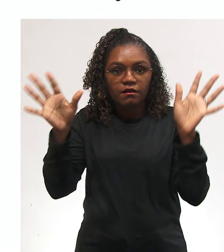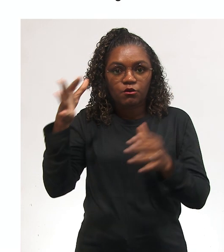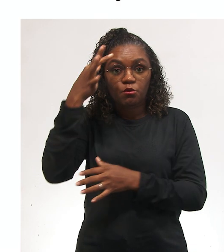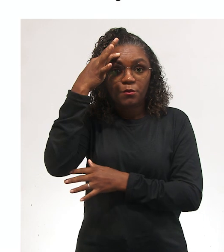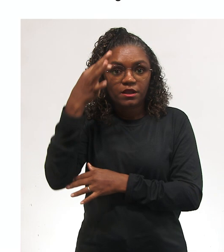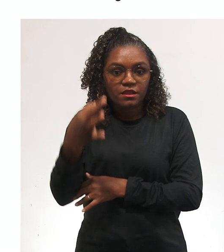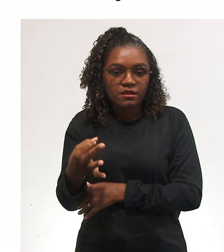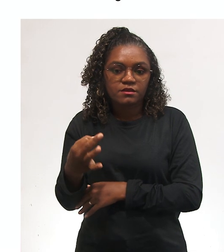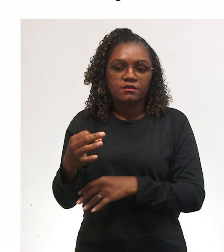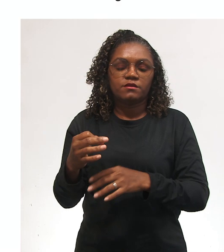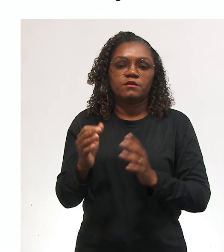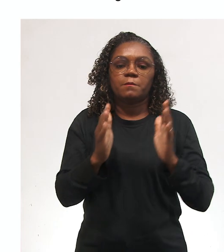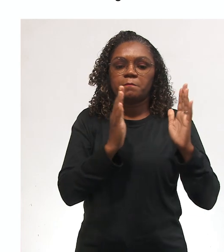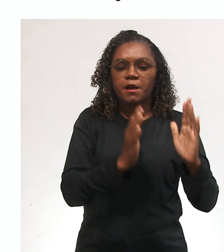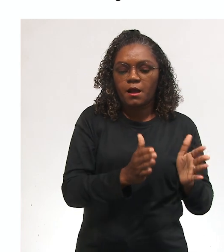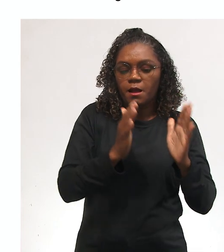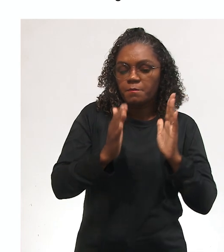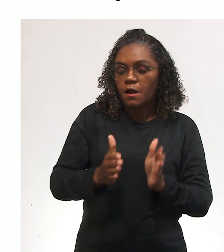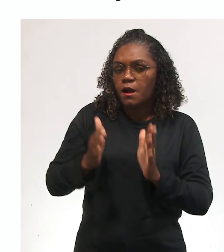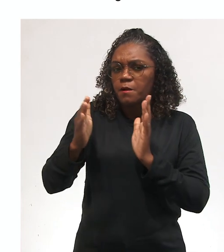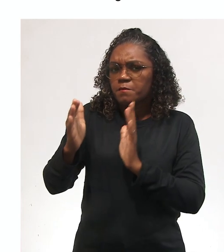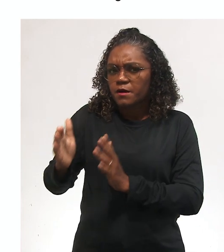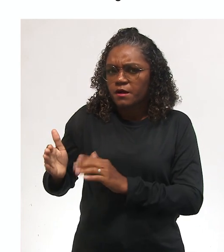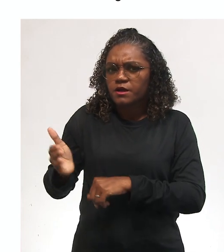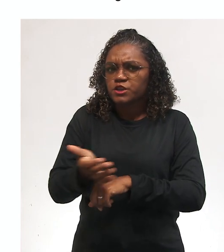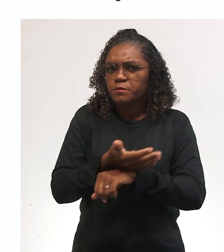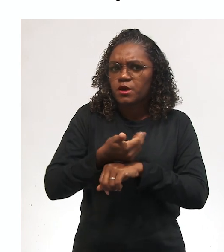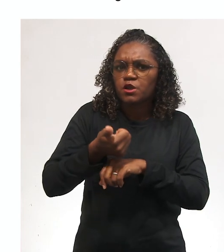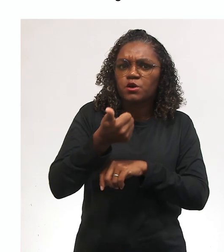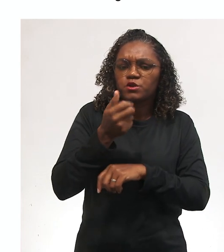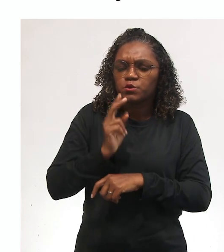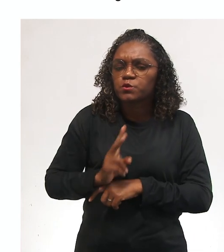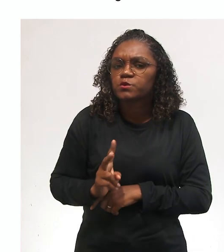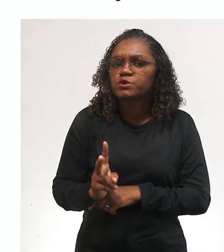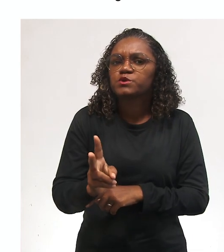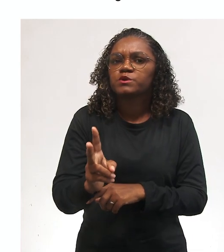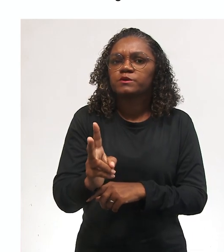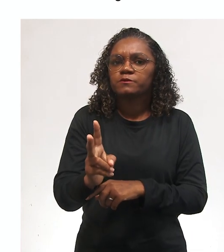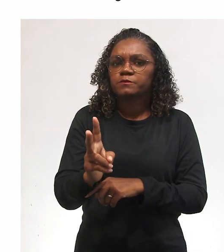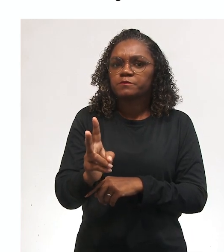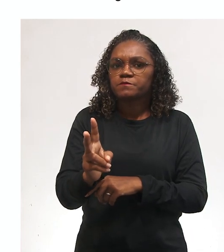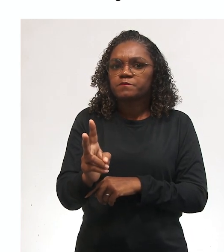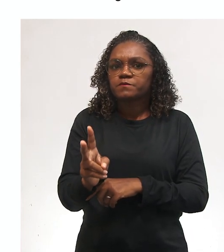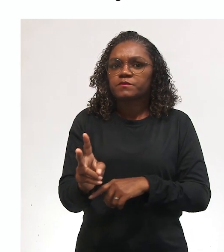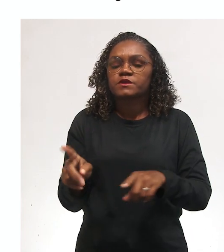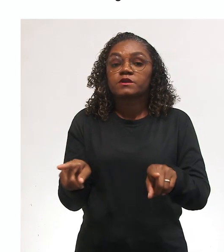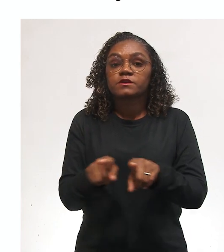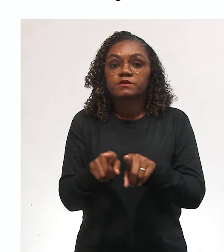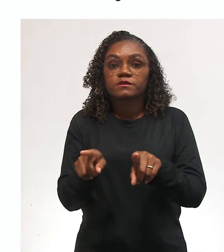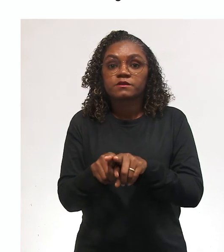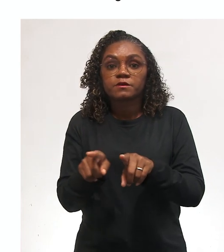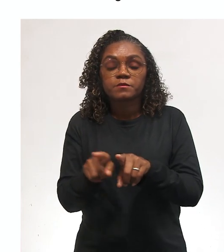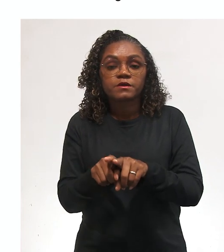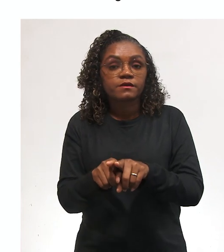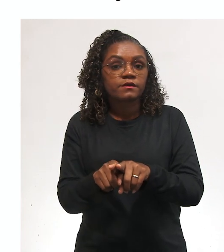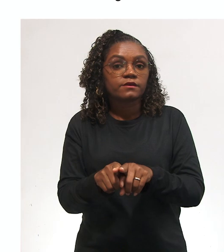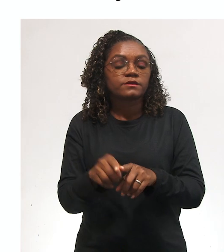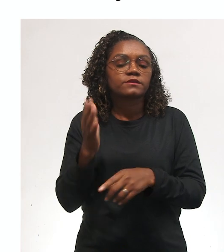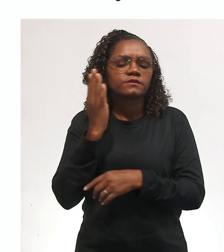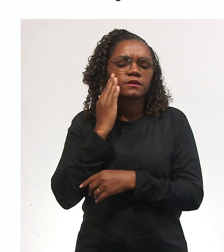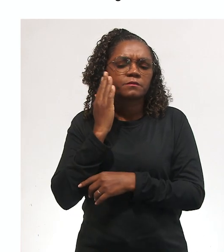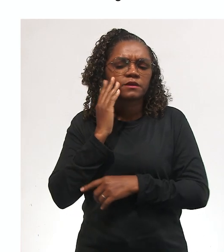são processos de melhoria contínua e também conhecer algumas das ferramentas